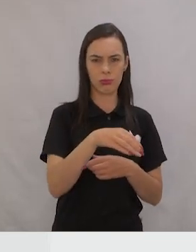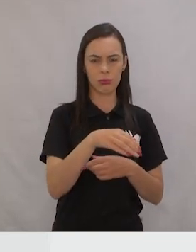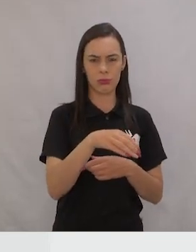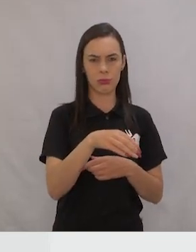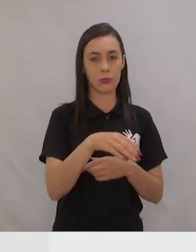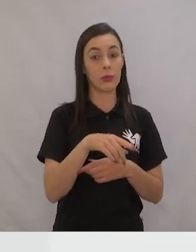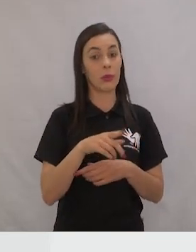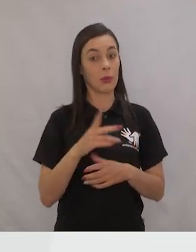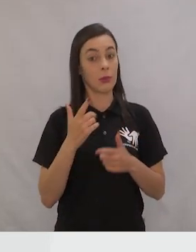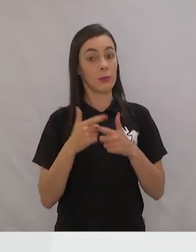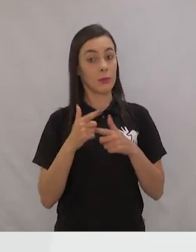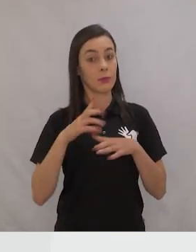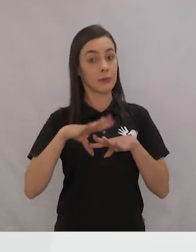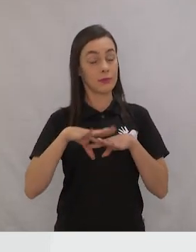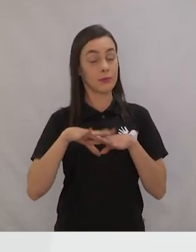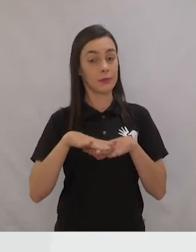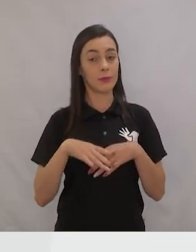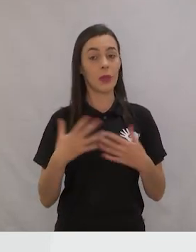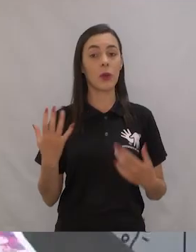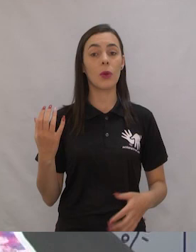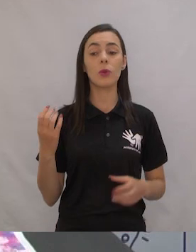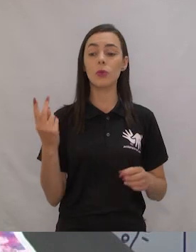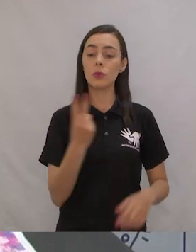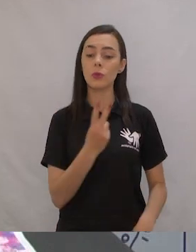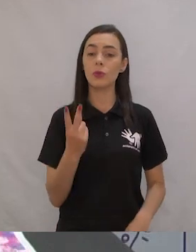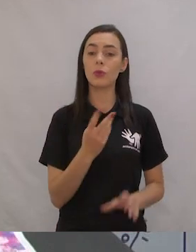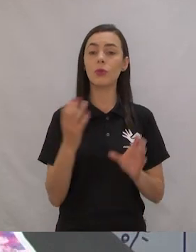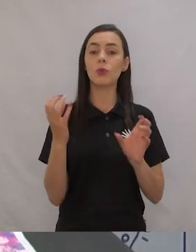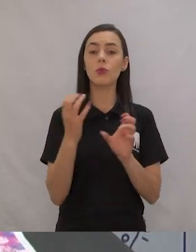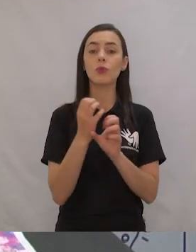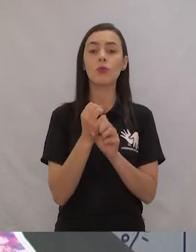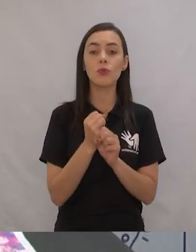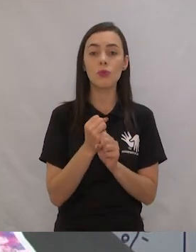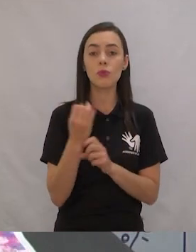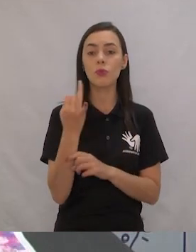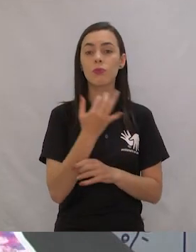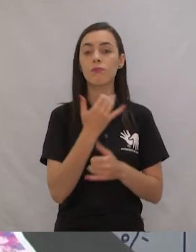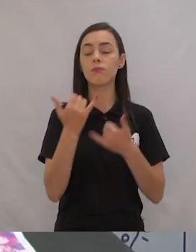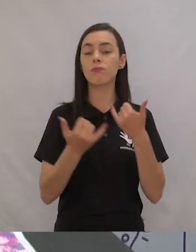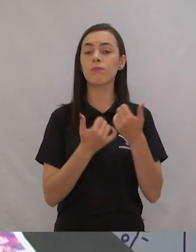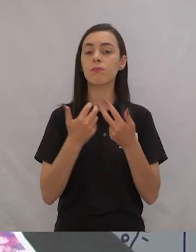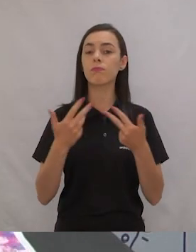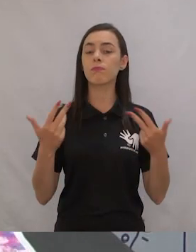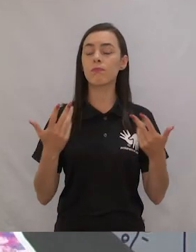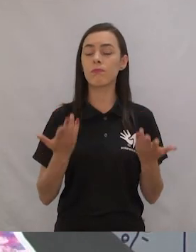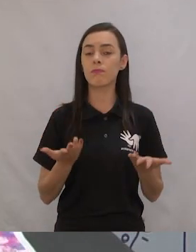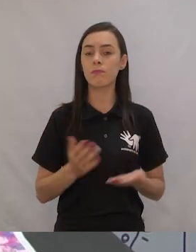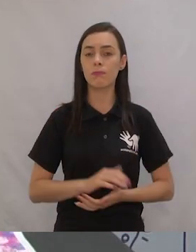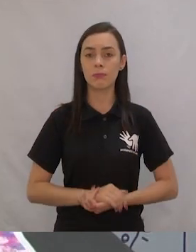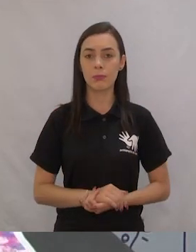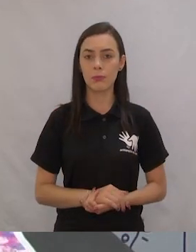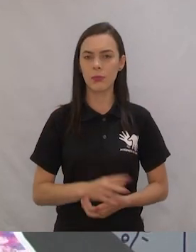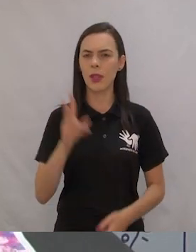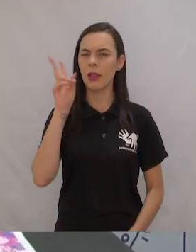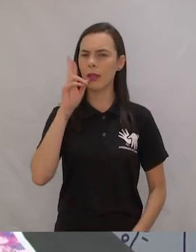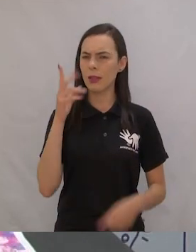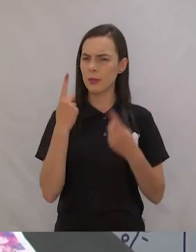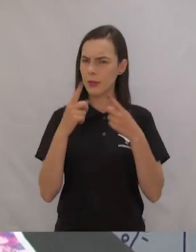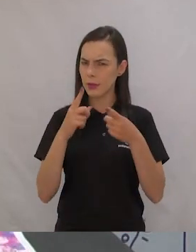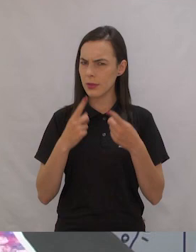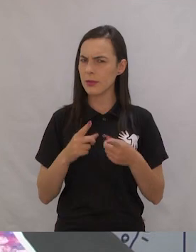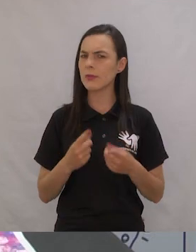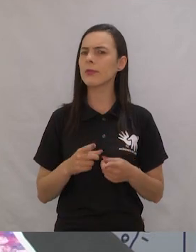É uma situação problema. Quantos brinquedos eles têm juntos? Olhem o nosso desafio e aquilo que a